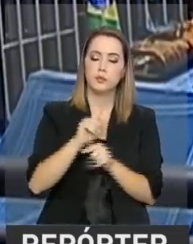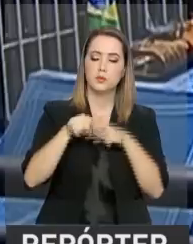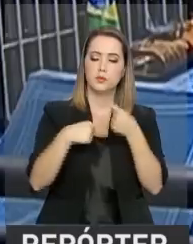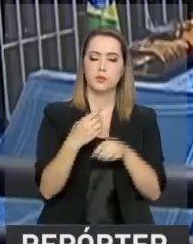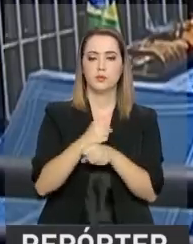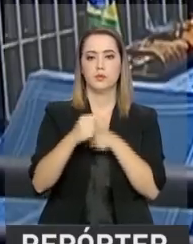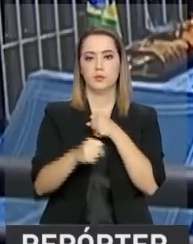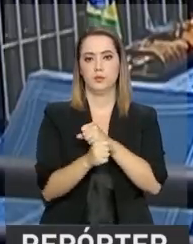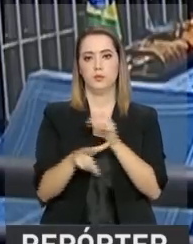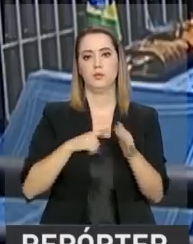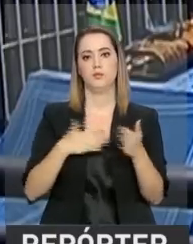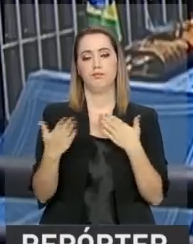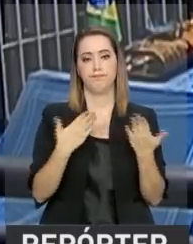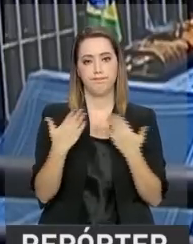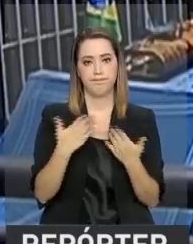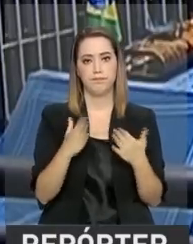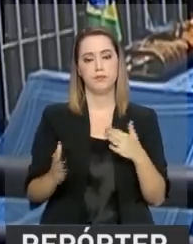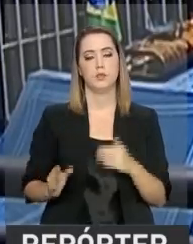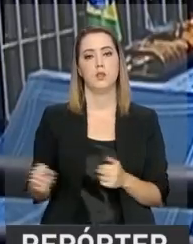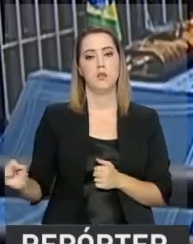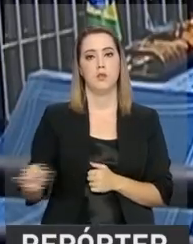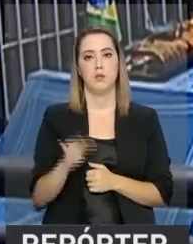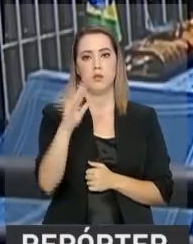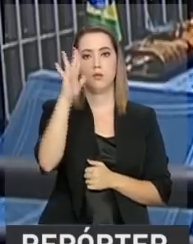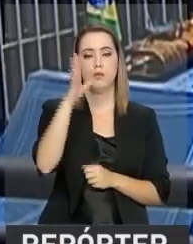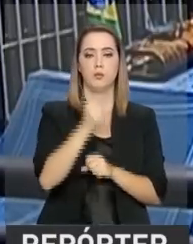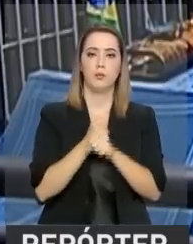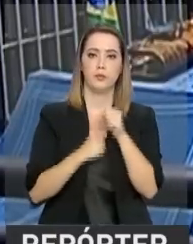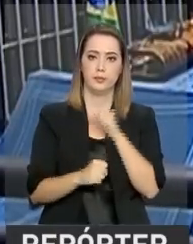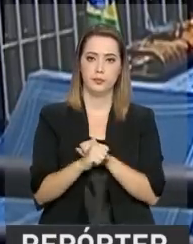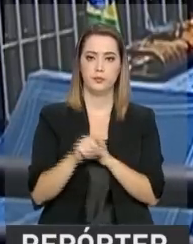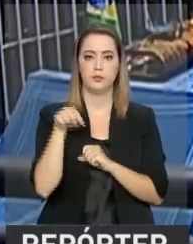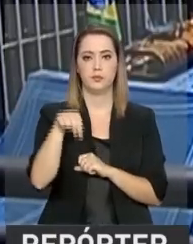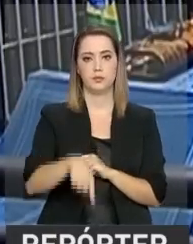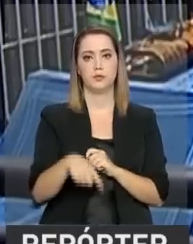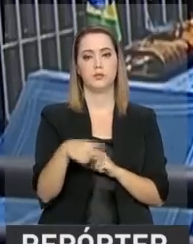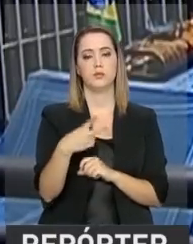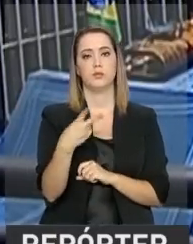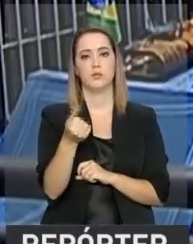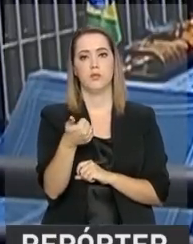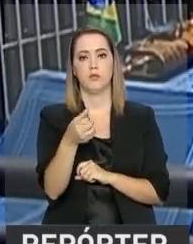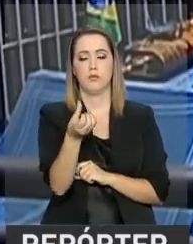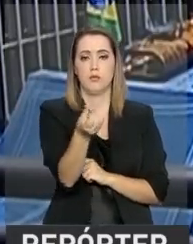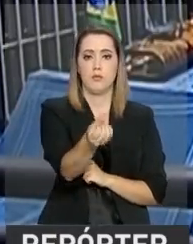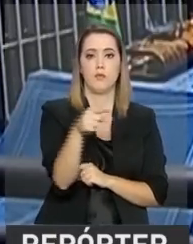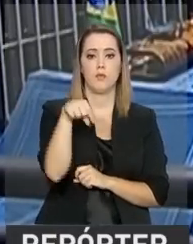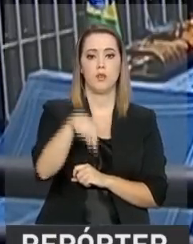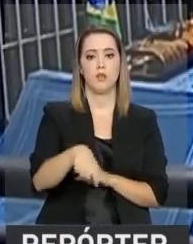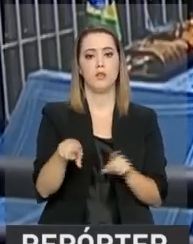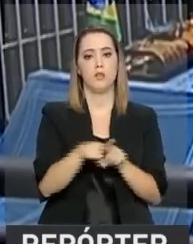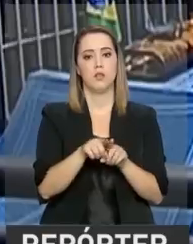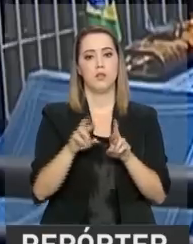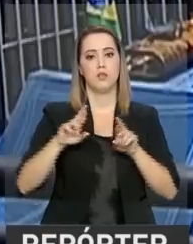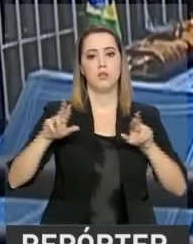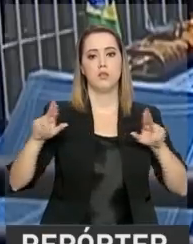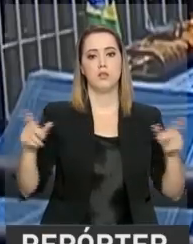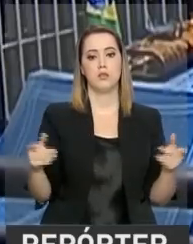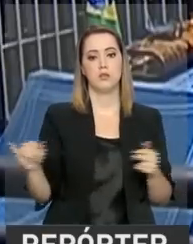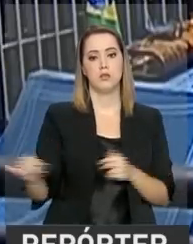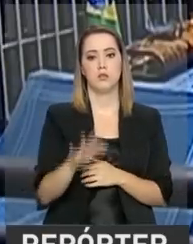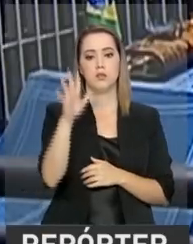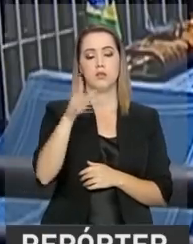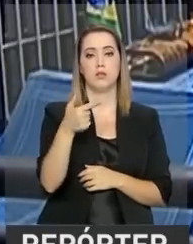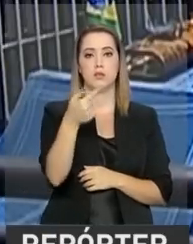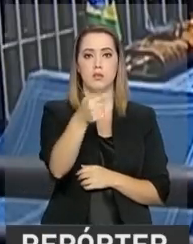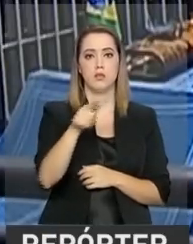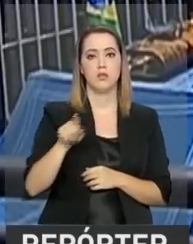como limite a variação da inflação do ano anterior. Para 2017, essa variação da inflação vai ser de